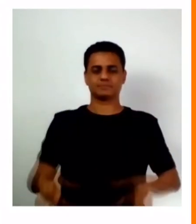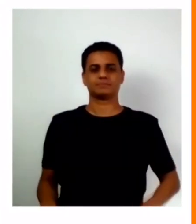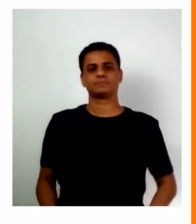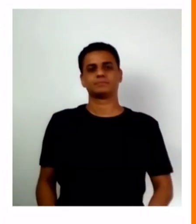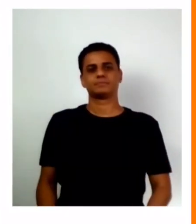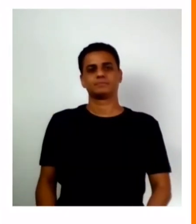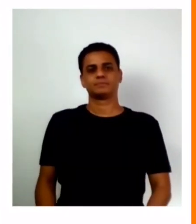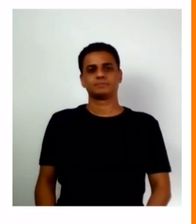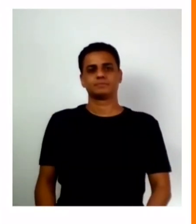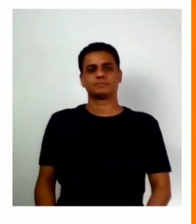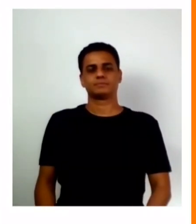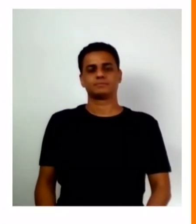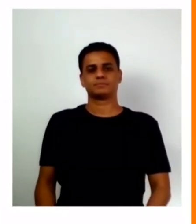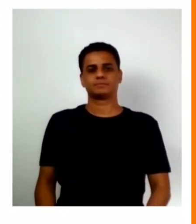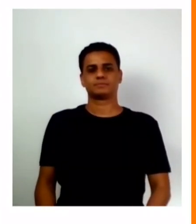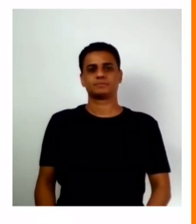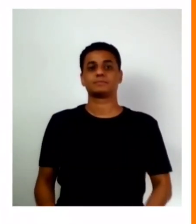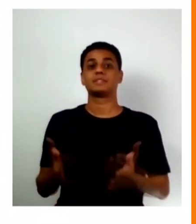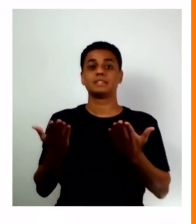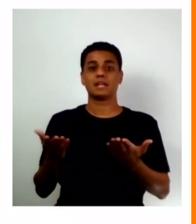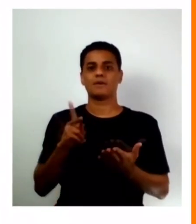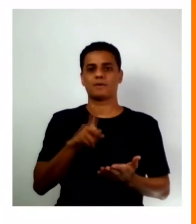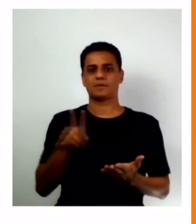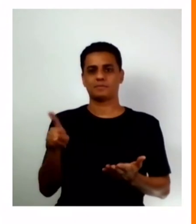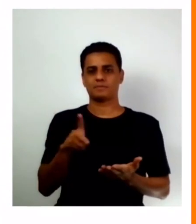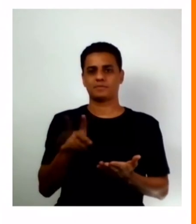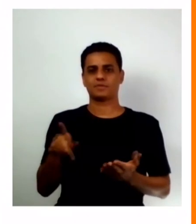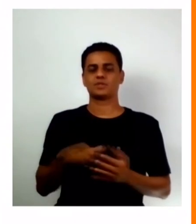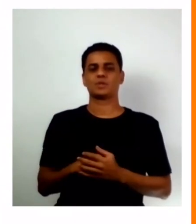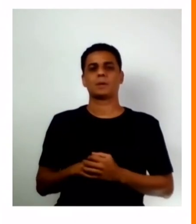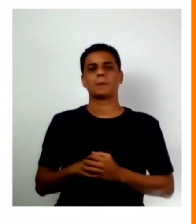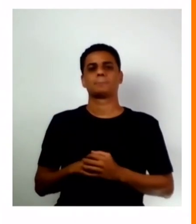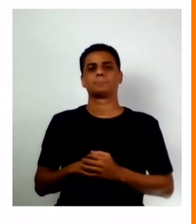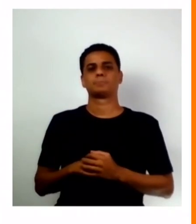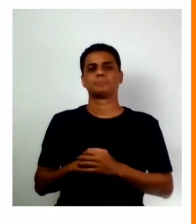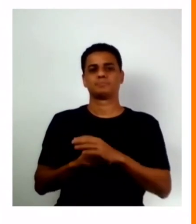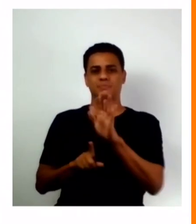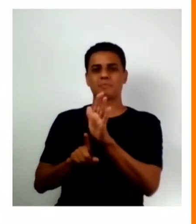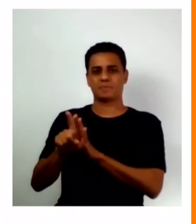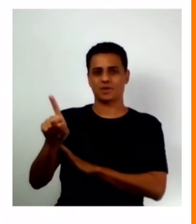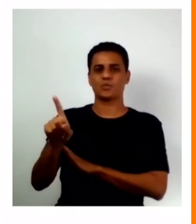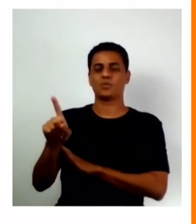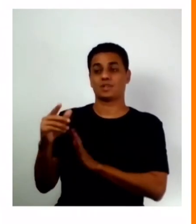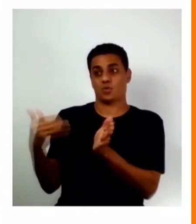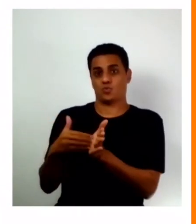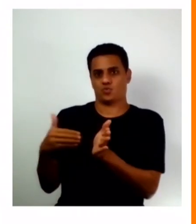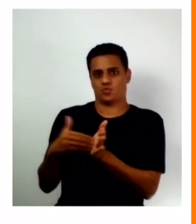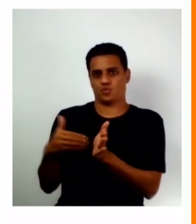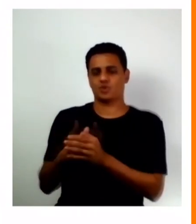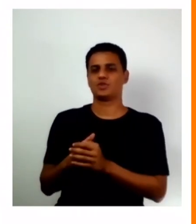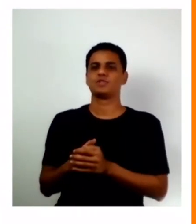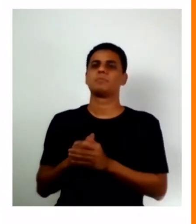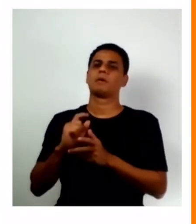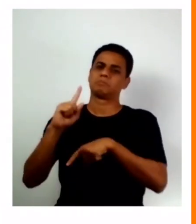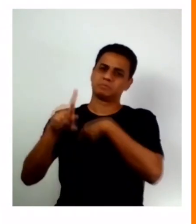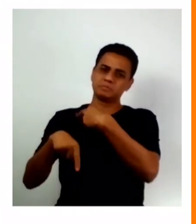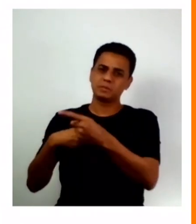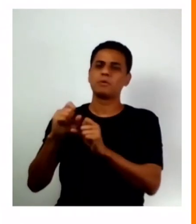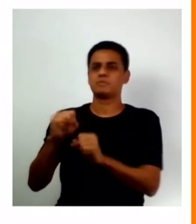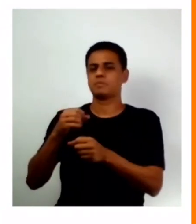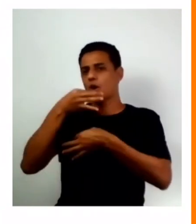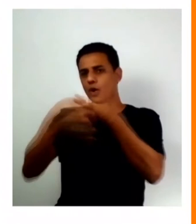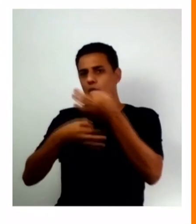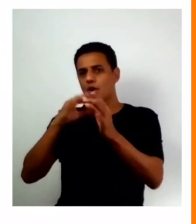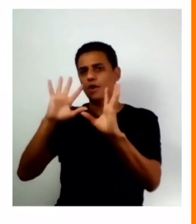Bom, professor, vamos lá. a última rodada de perguntas e, se o senhor quiser fazer umas considerações